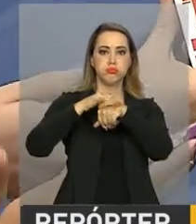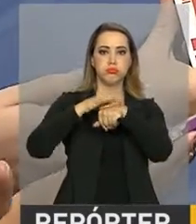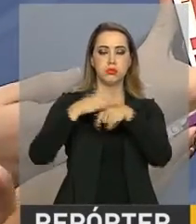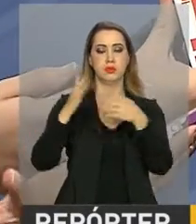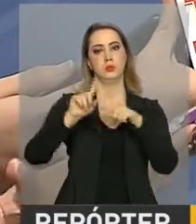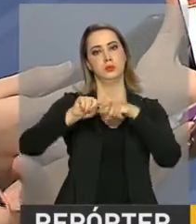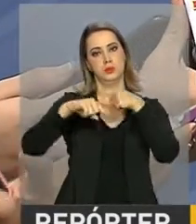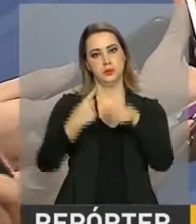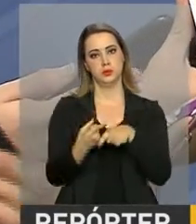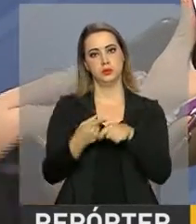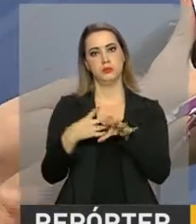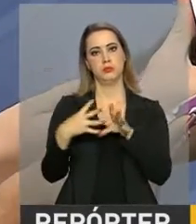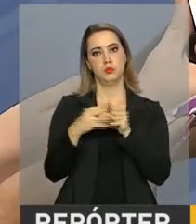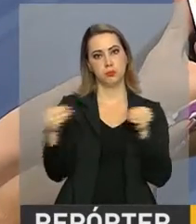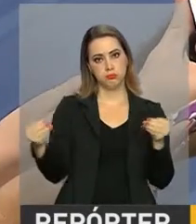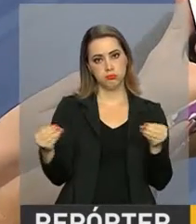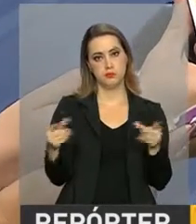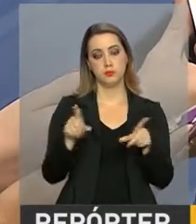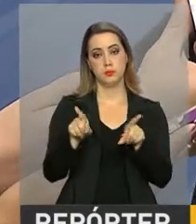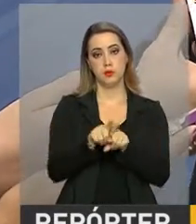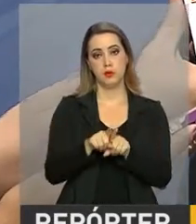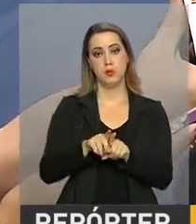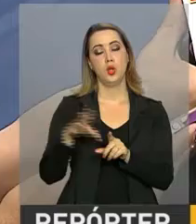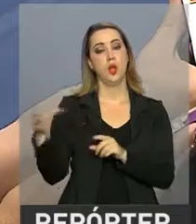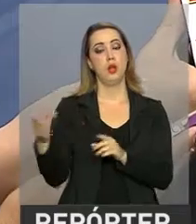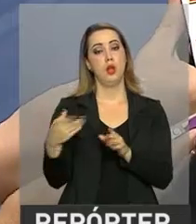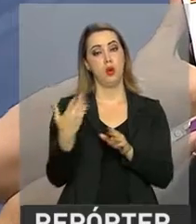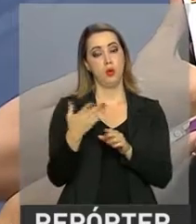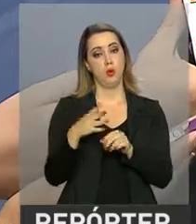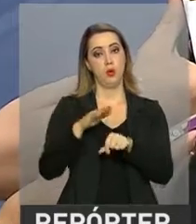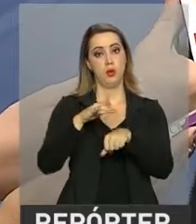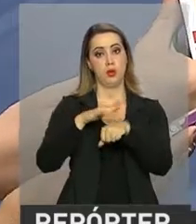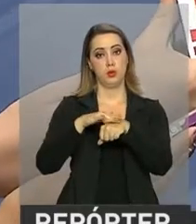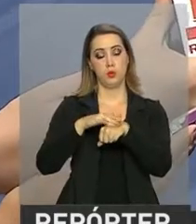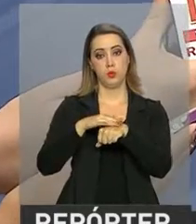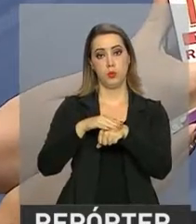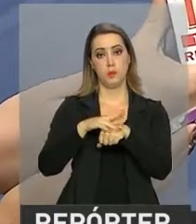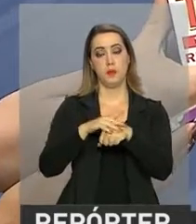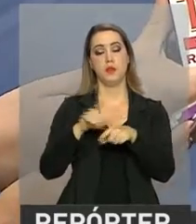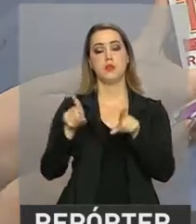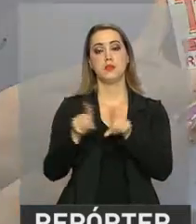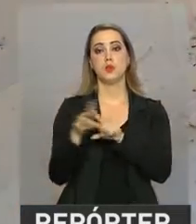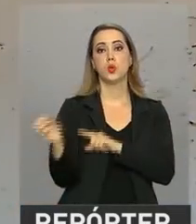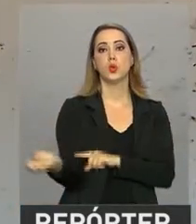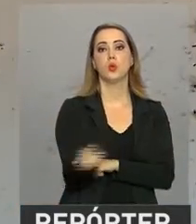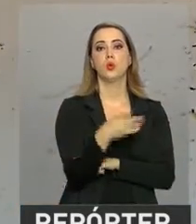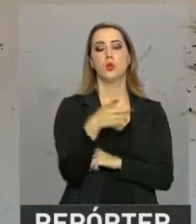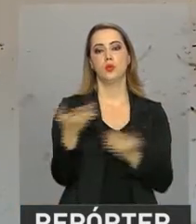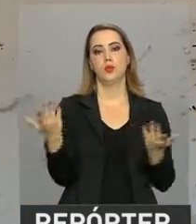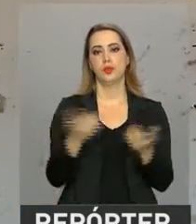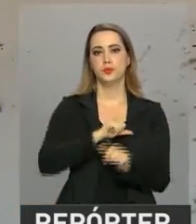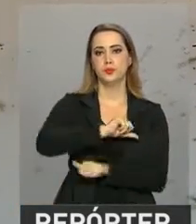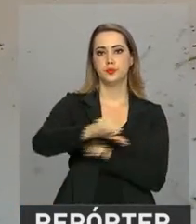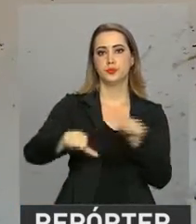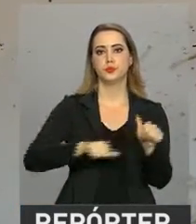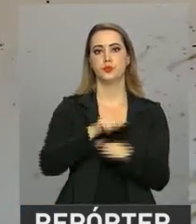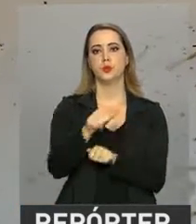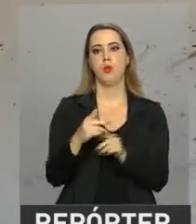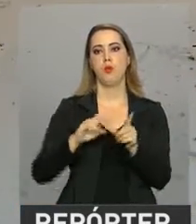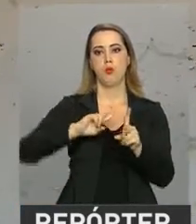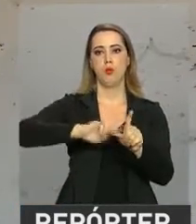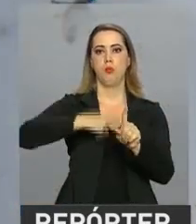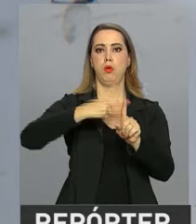é novo e tivemos 25 mil casos ano retrasado, tivemos neste ano 250 mil casos, 10